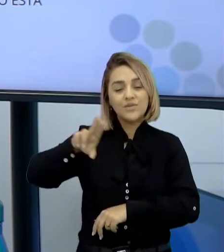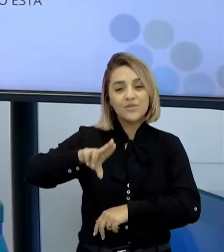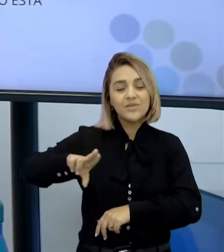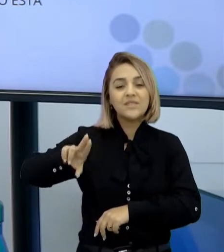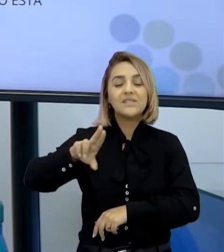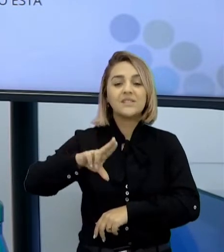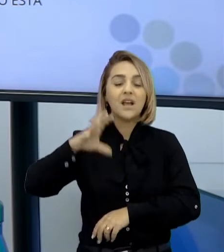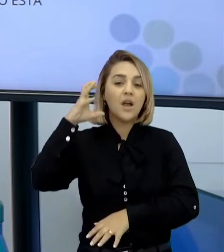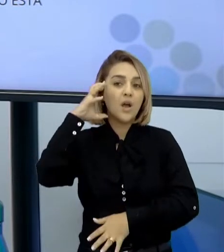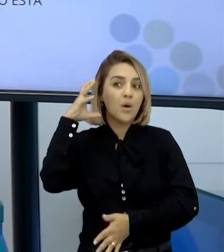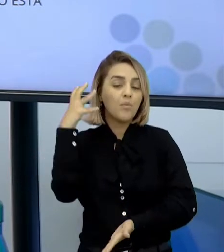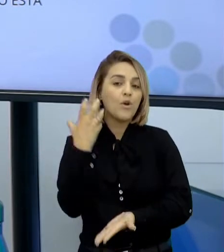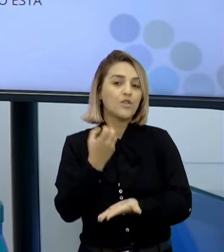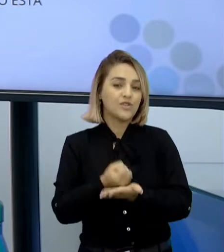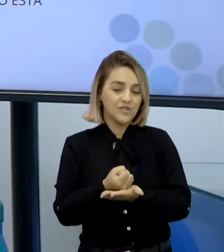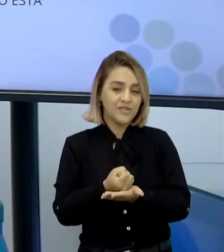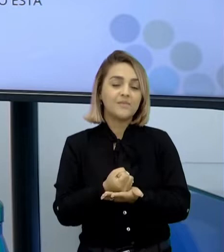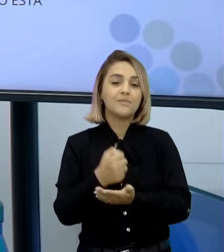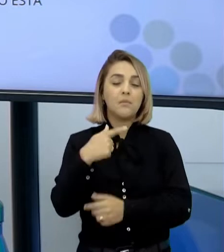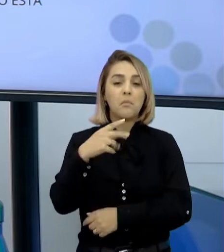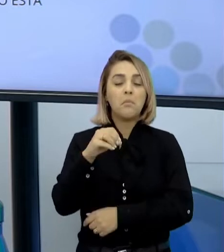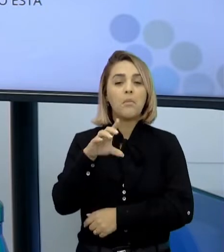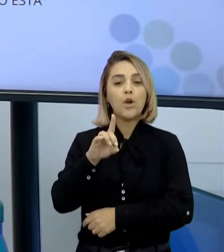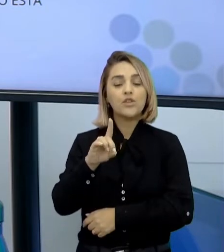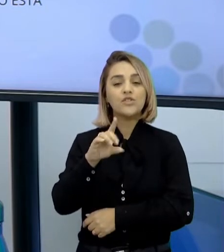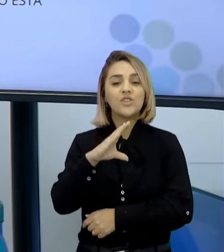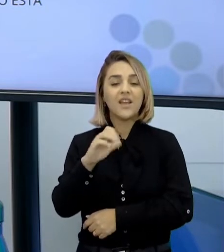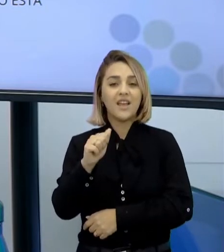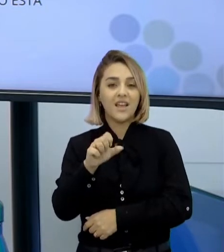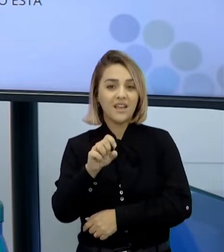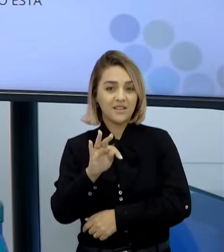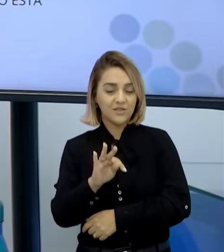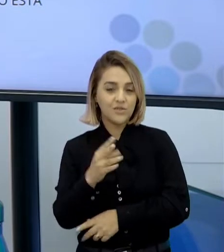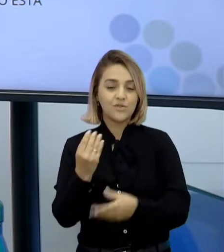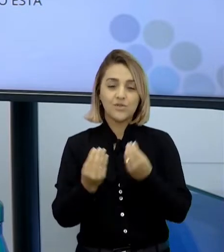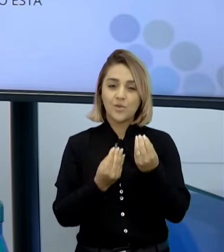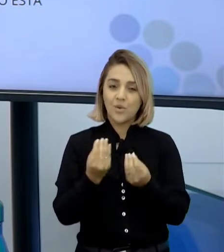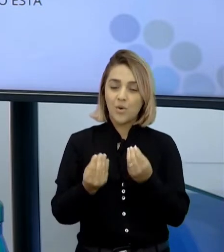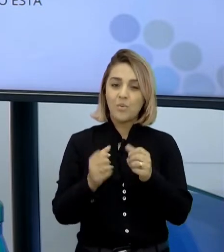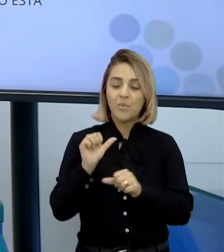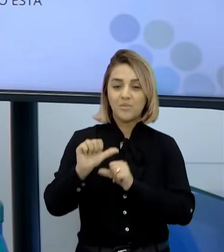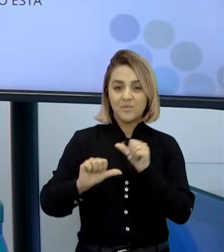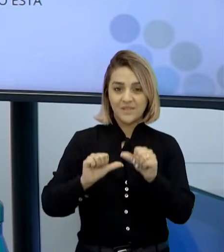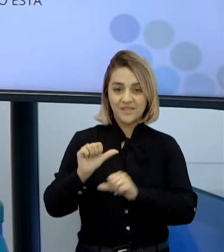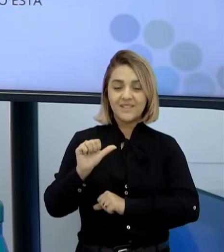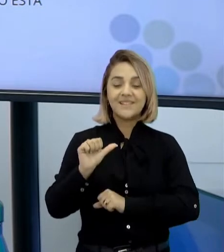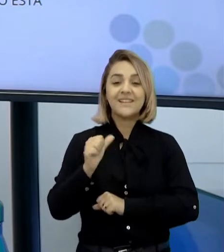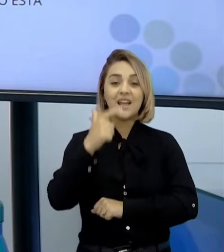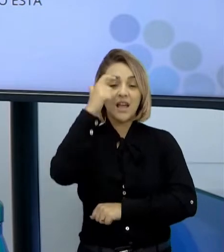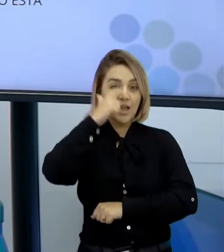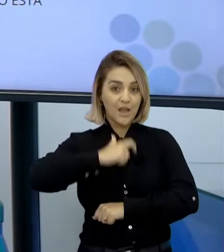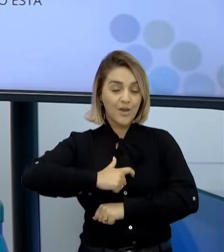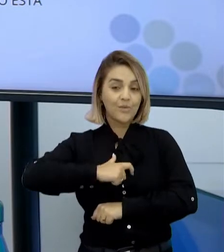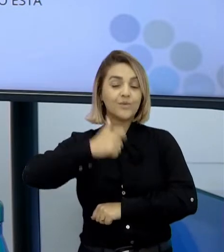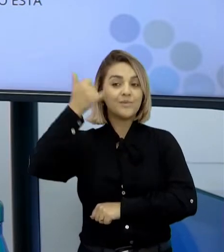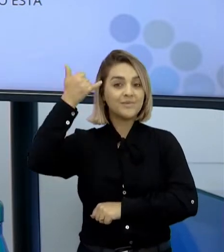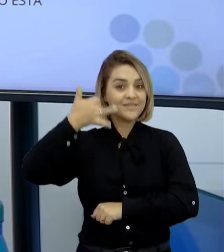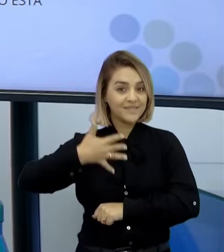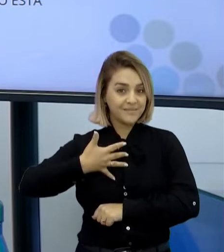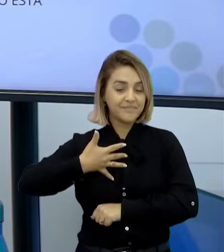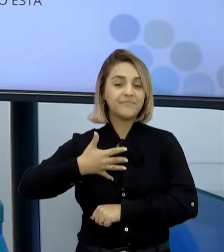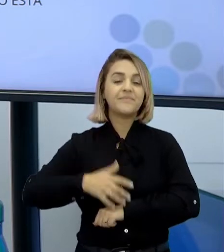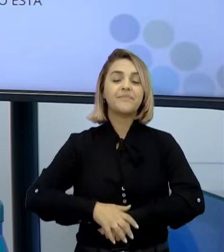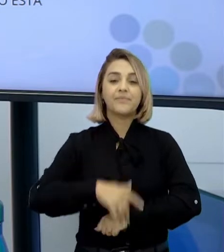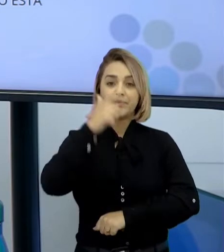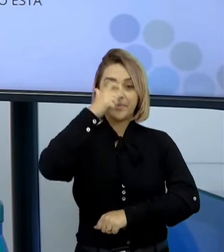uma transcrição dessa entrevista, ok? Eu vou fazer aí a minha autodescrição que eu não fiz. Então, eu